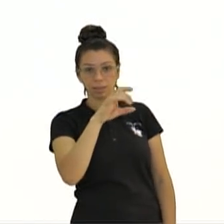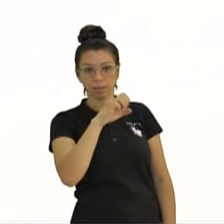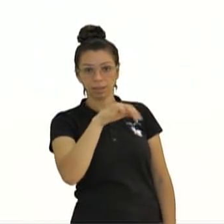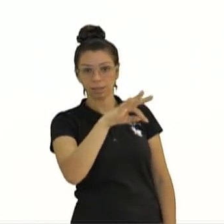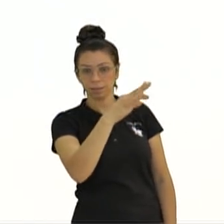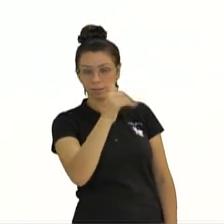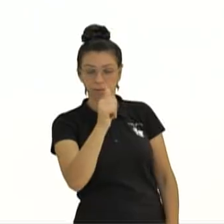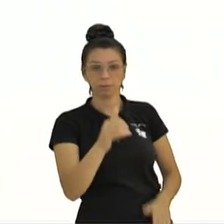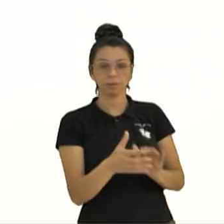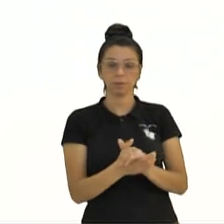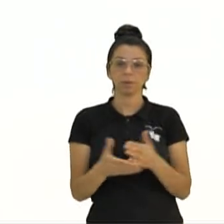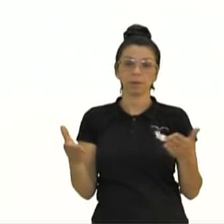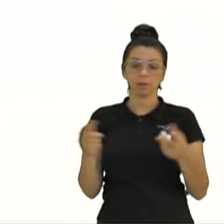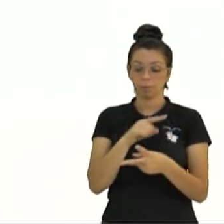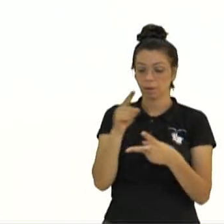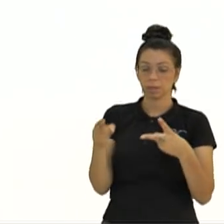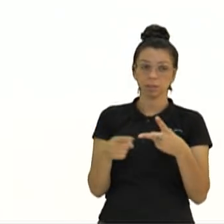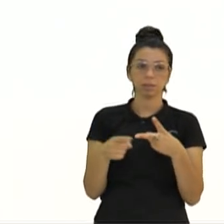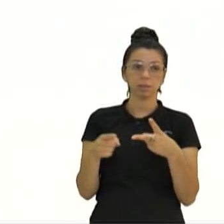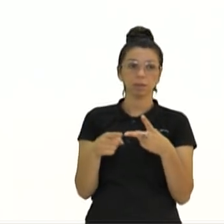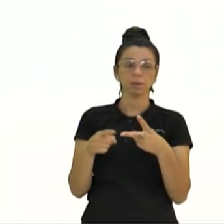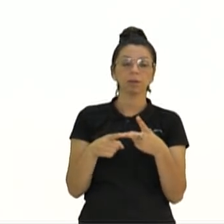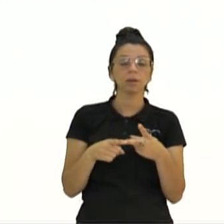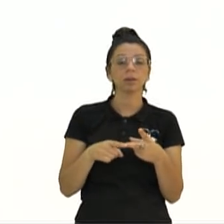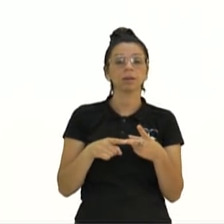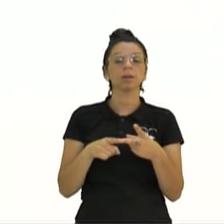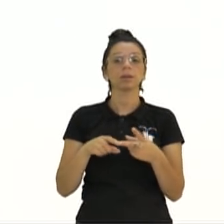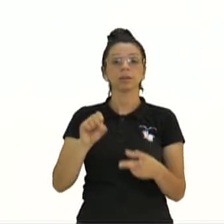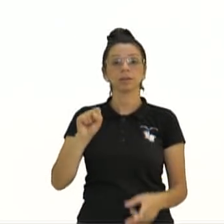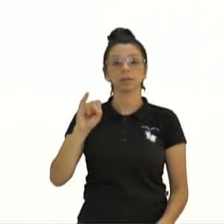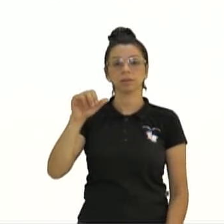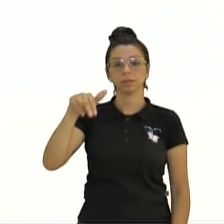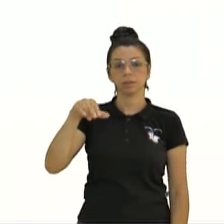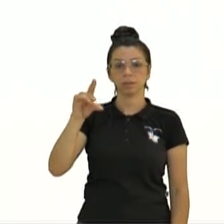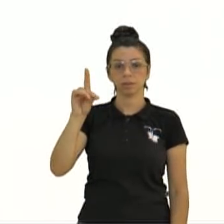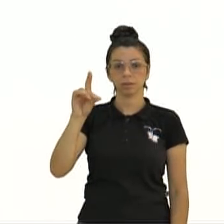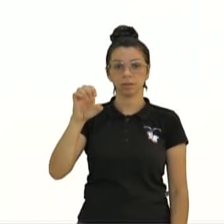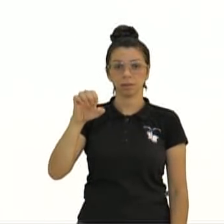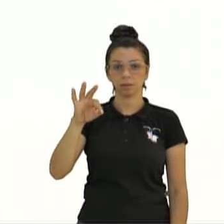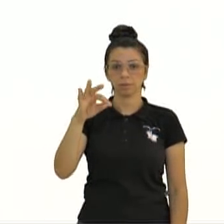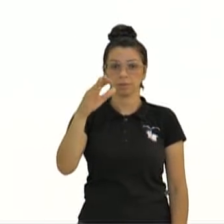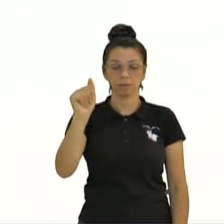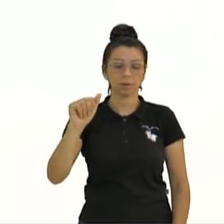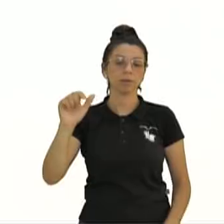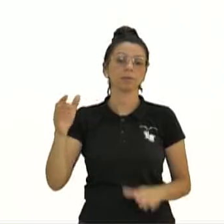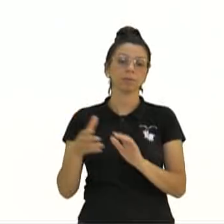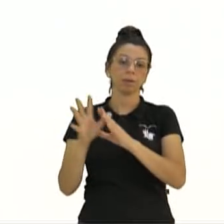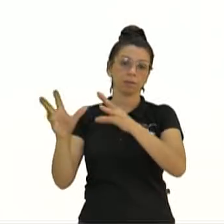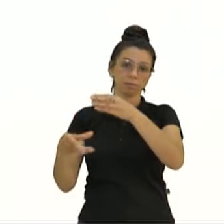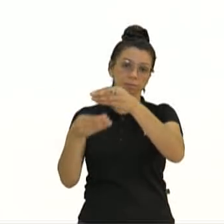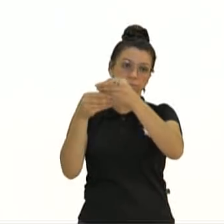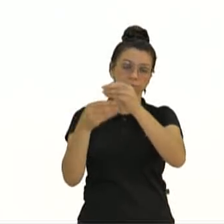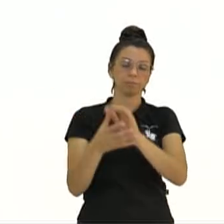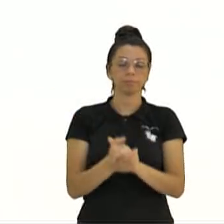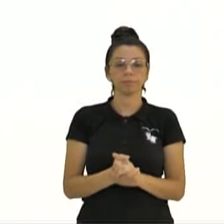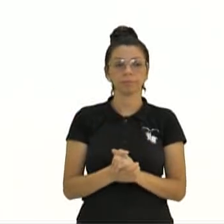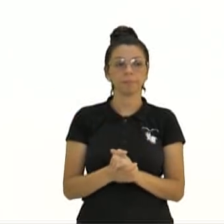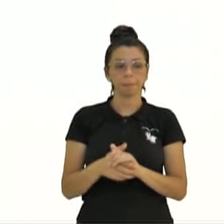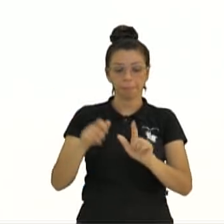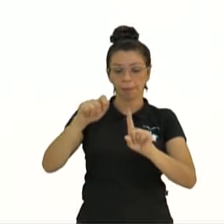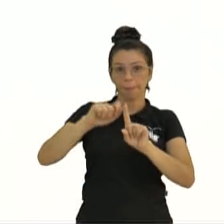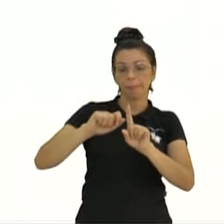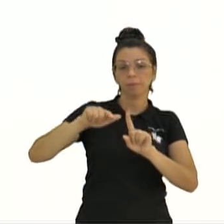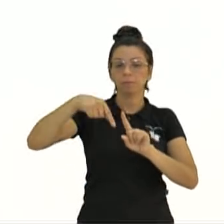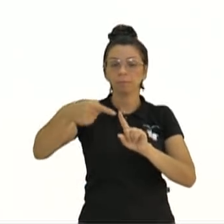oração sindética aditiva. Continuando ali, alguns meses depois